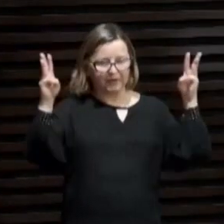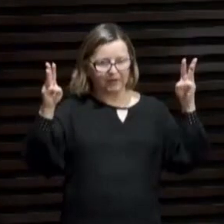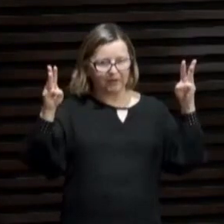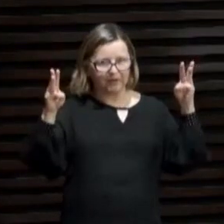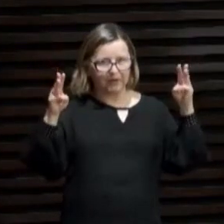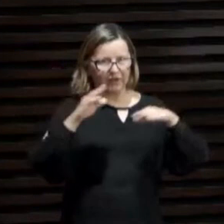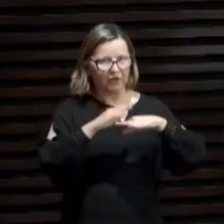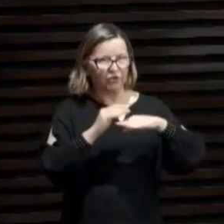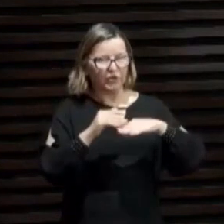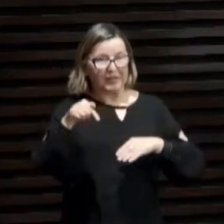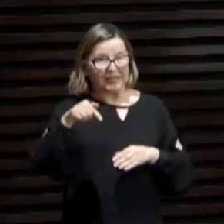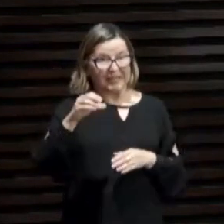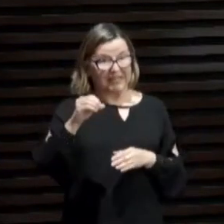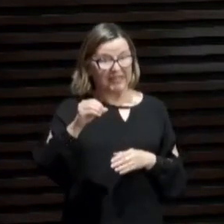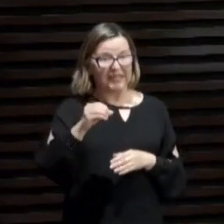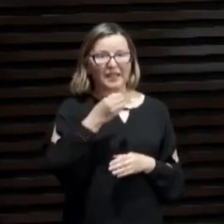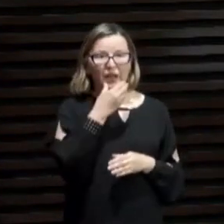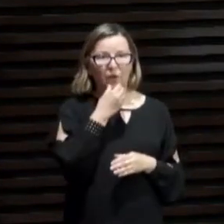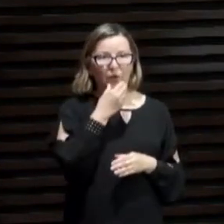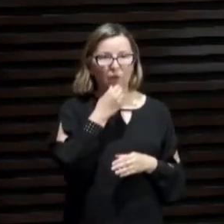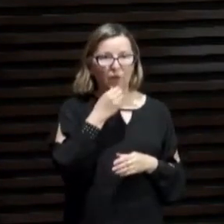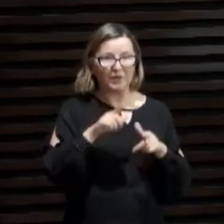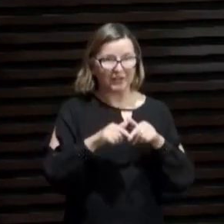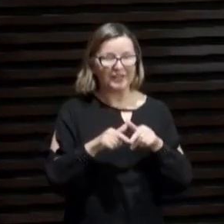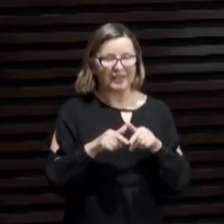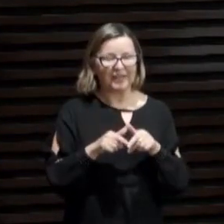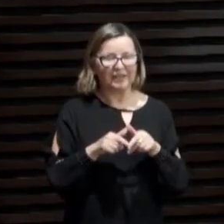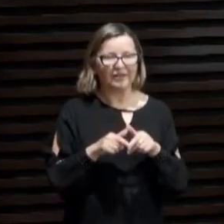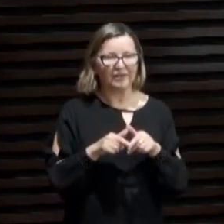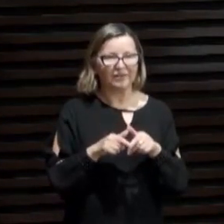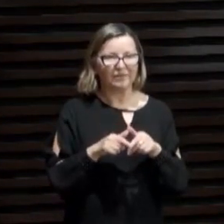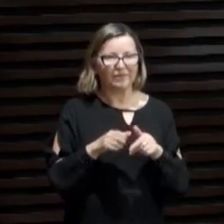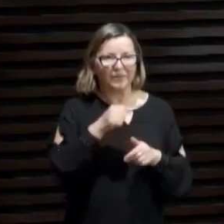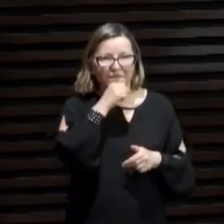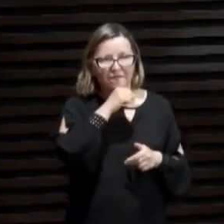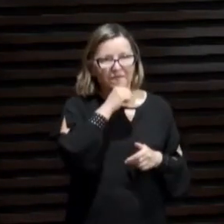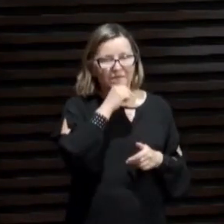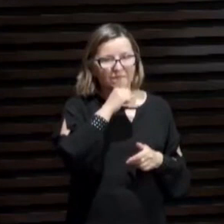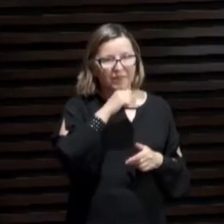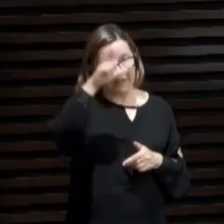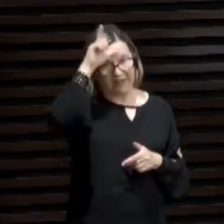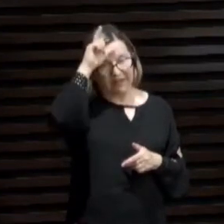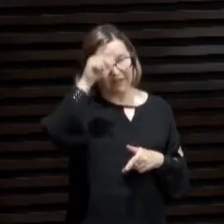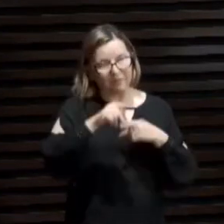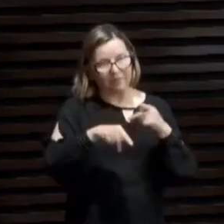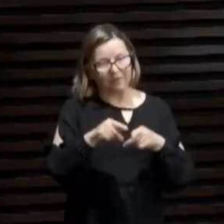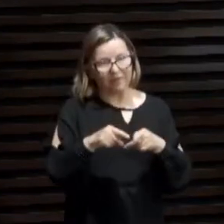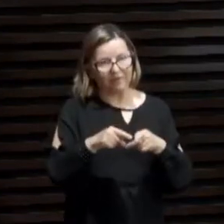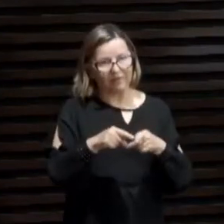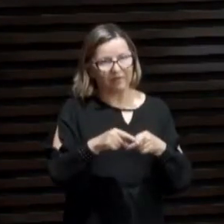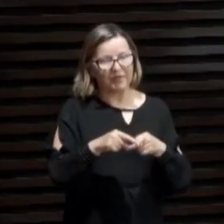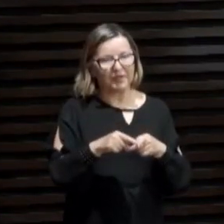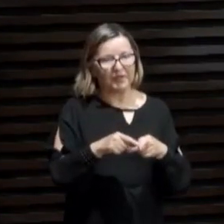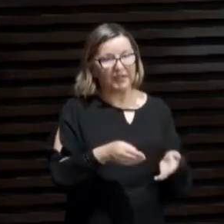dos anciãos de Israel, que sabe serem anciãos e superintendentes do povo, e o trarás perante a tenda